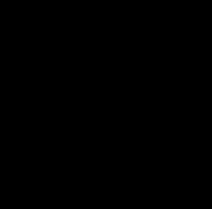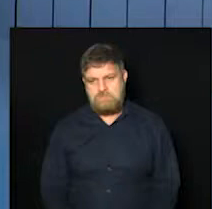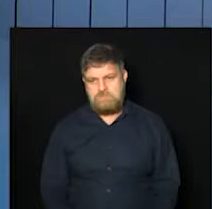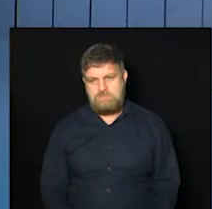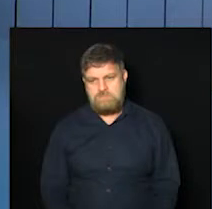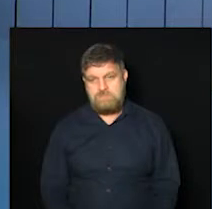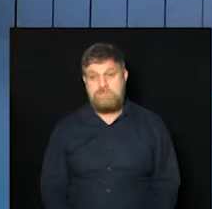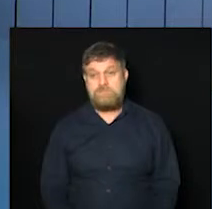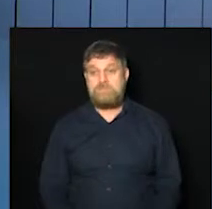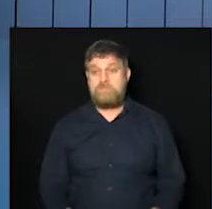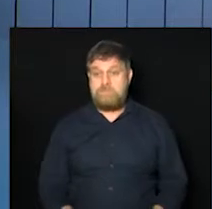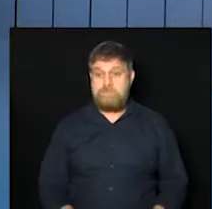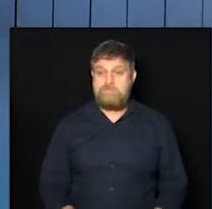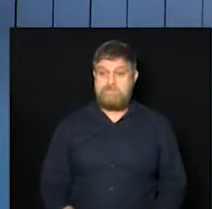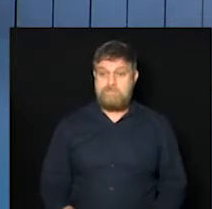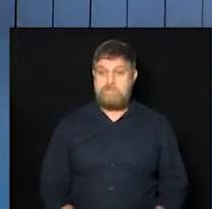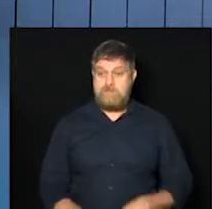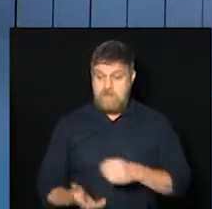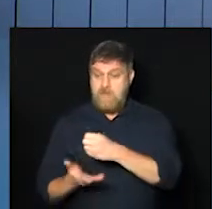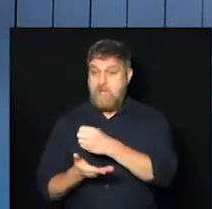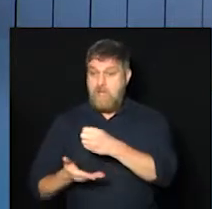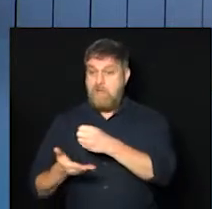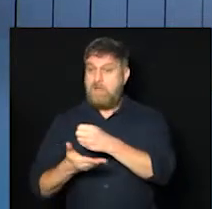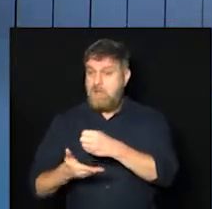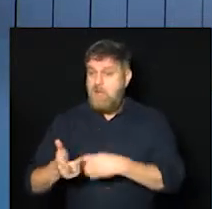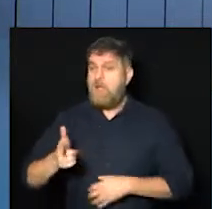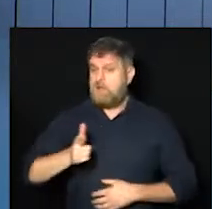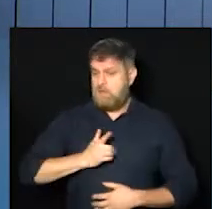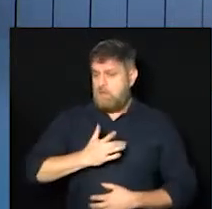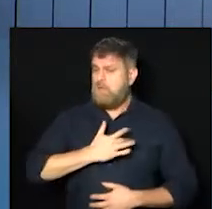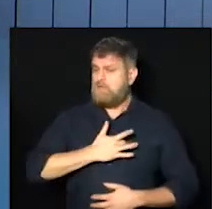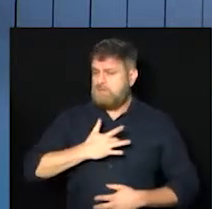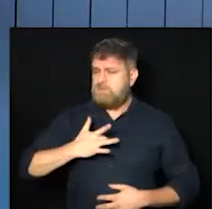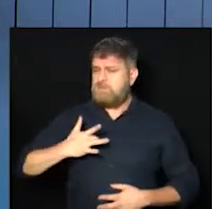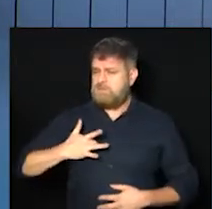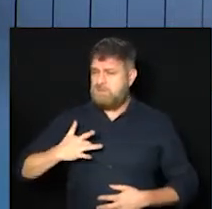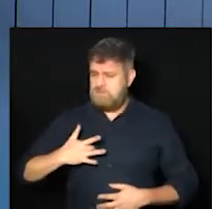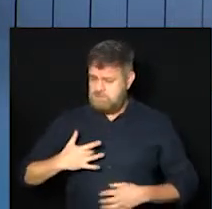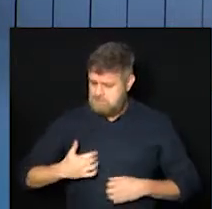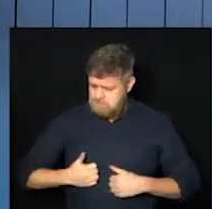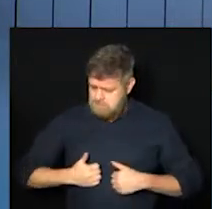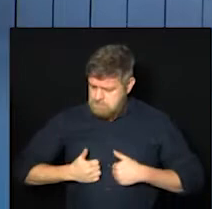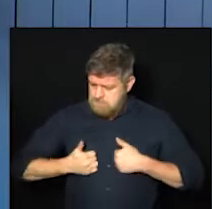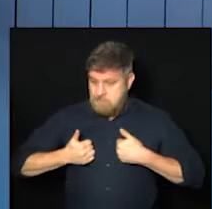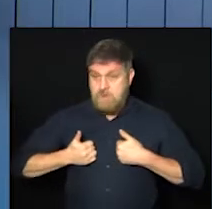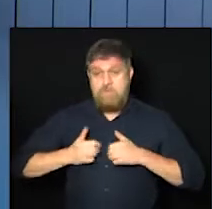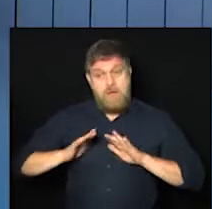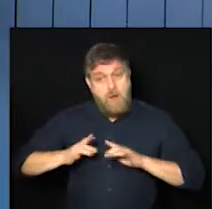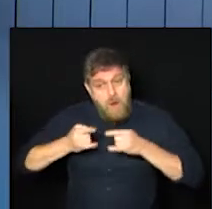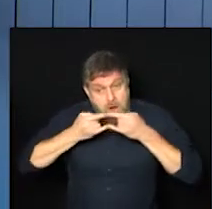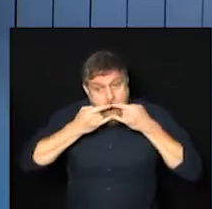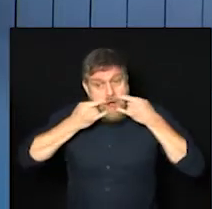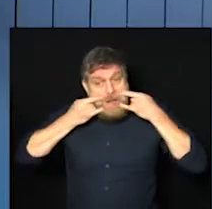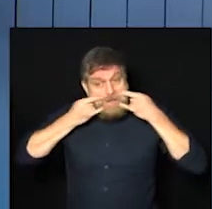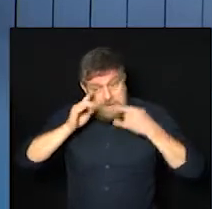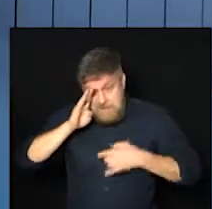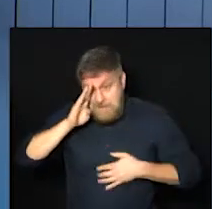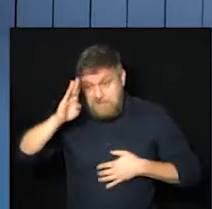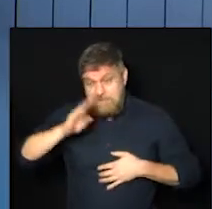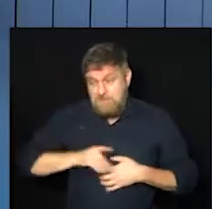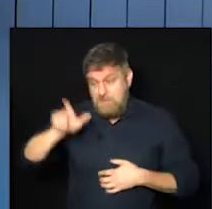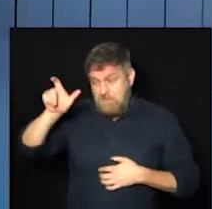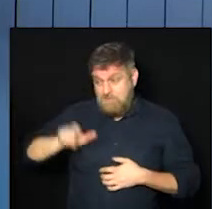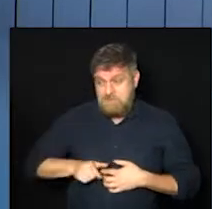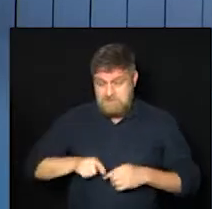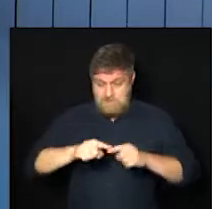preparados. E é fundamental, né, manter a saúde em boa forma, mas utilize máscara, principalmente se você for